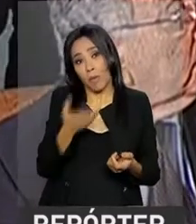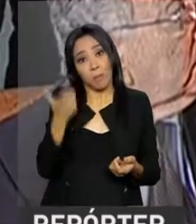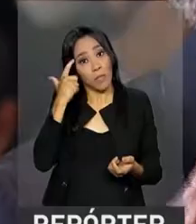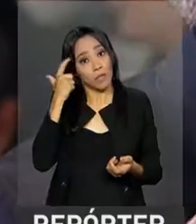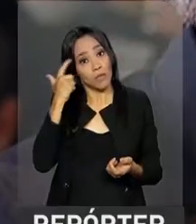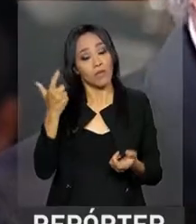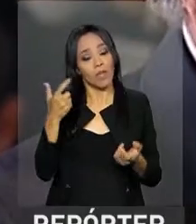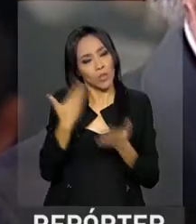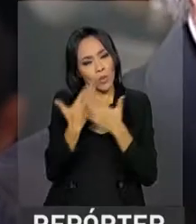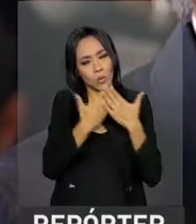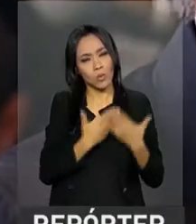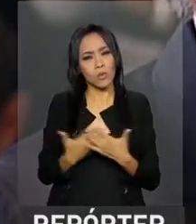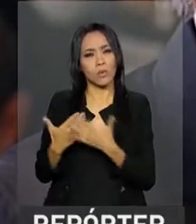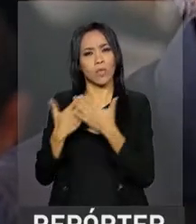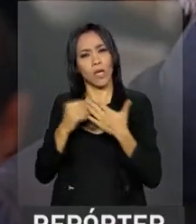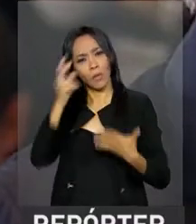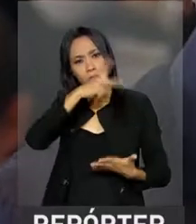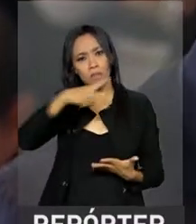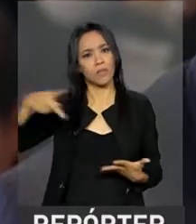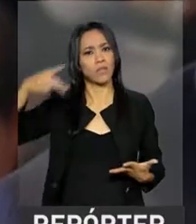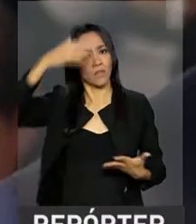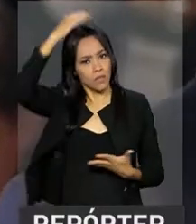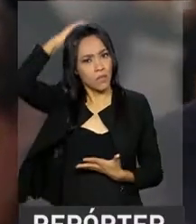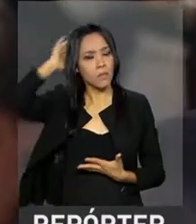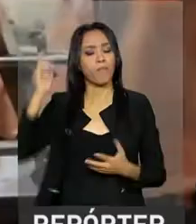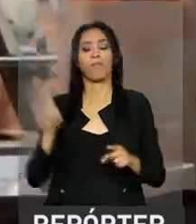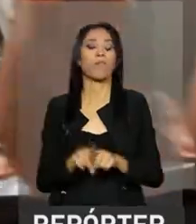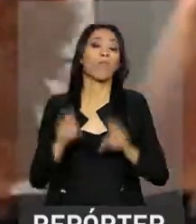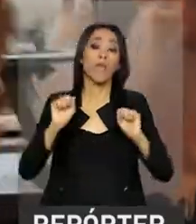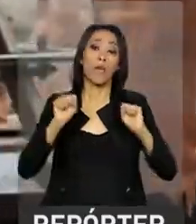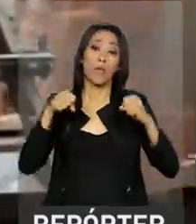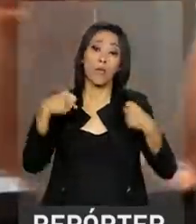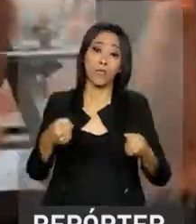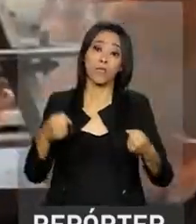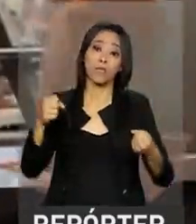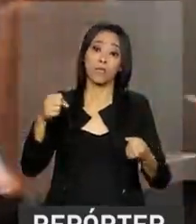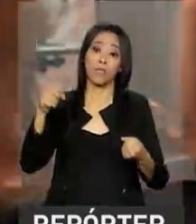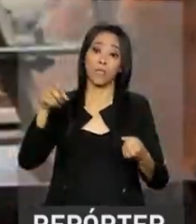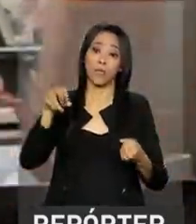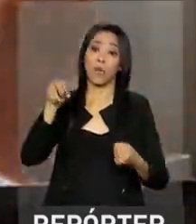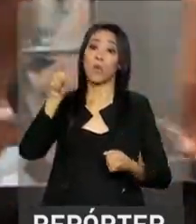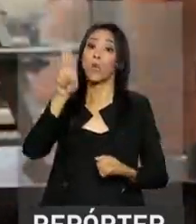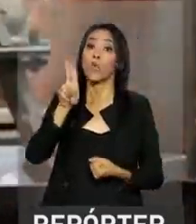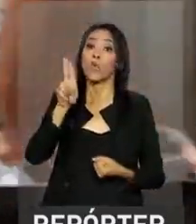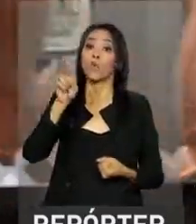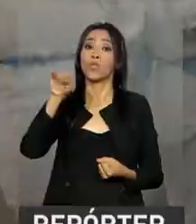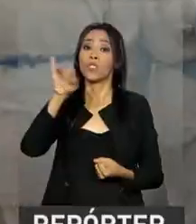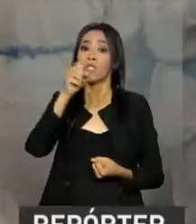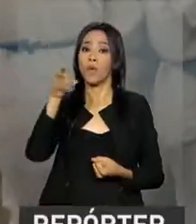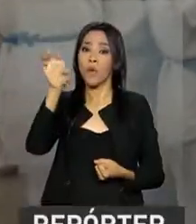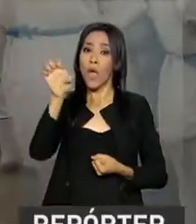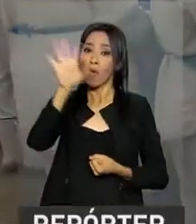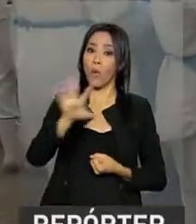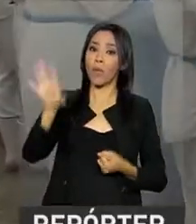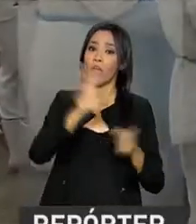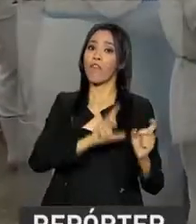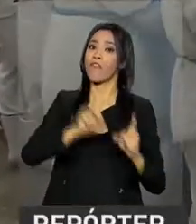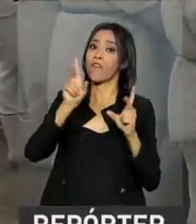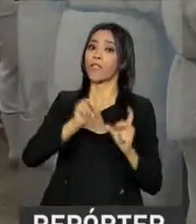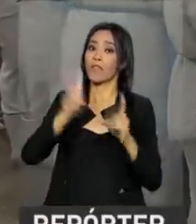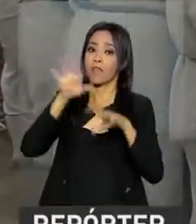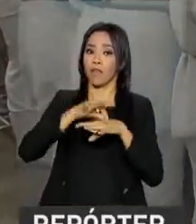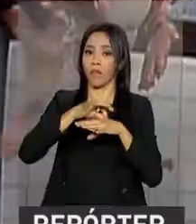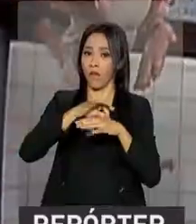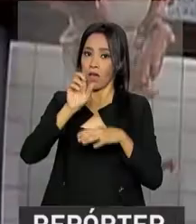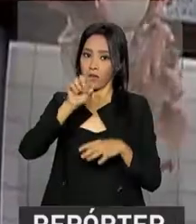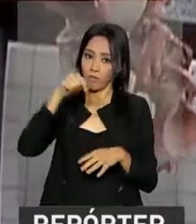também falou sobre a recuperação de mercados como a união europeia para carne brasileira depois da operação carne é fraca